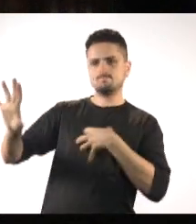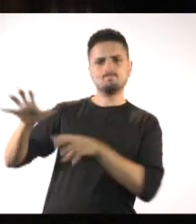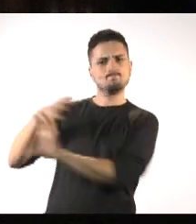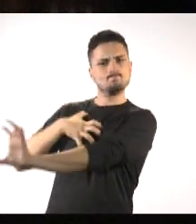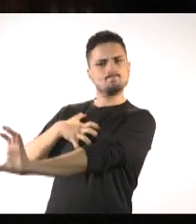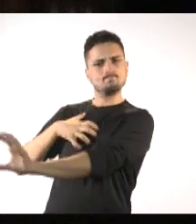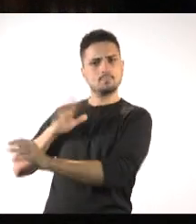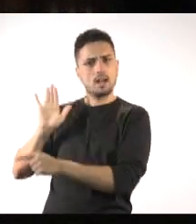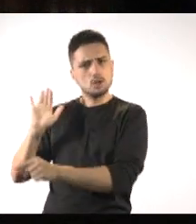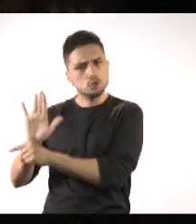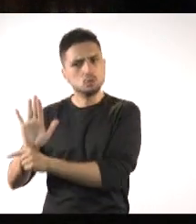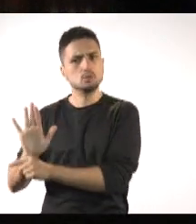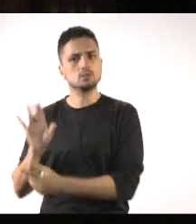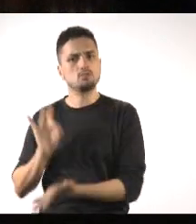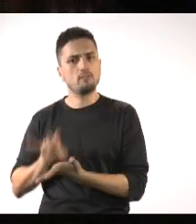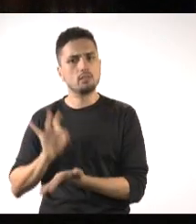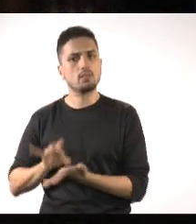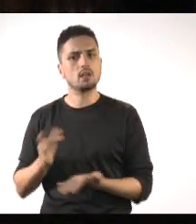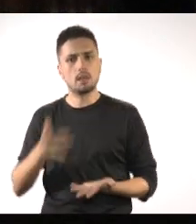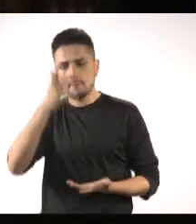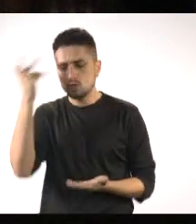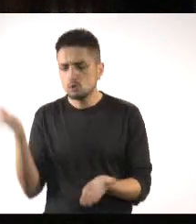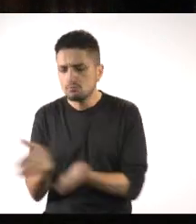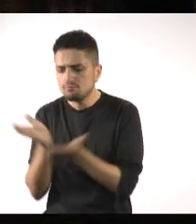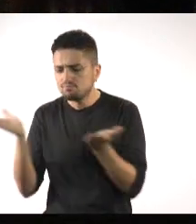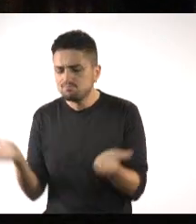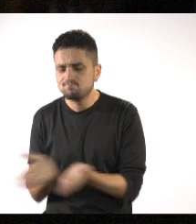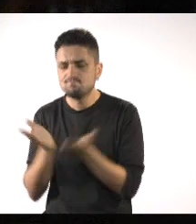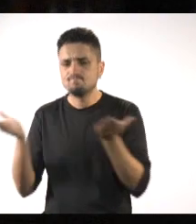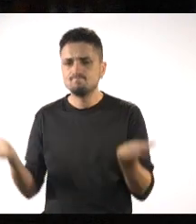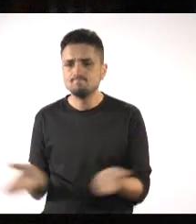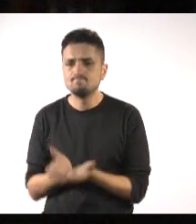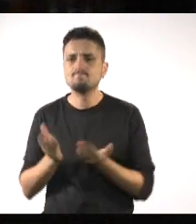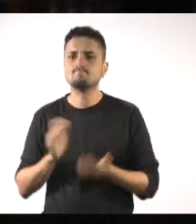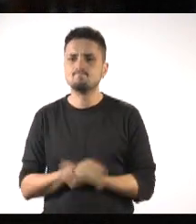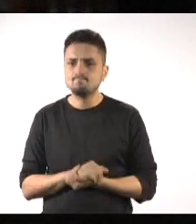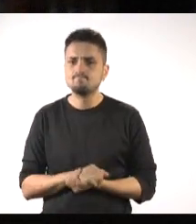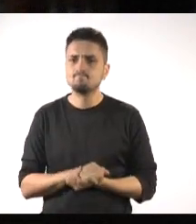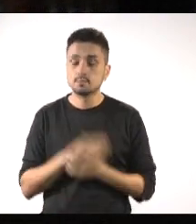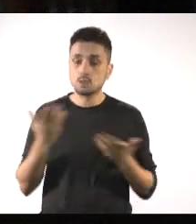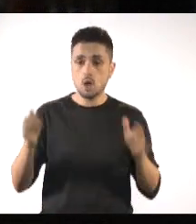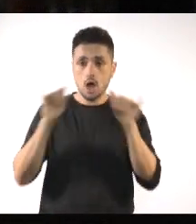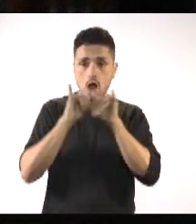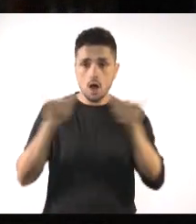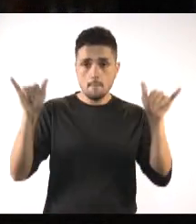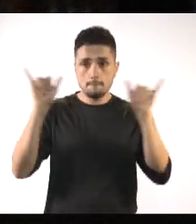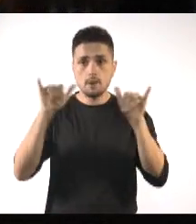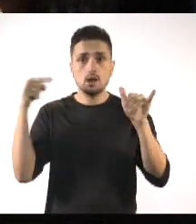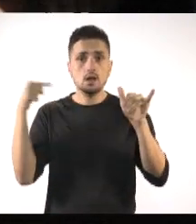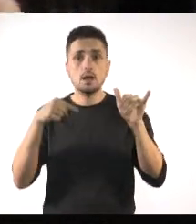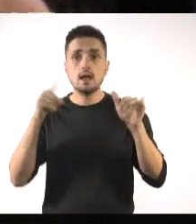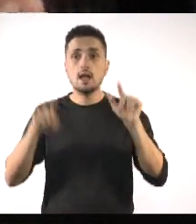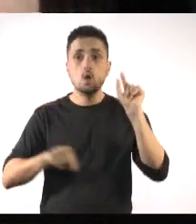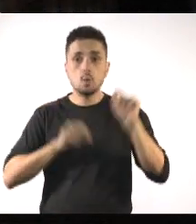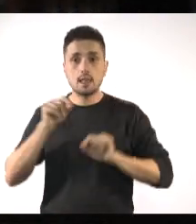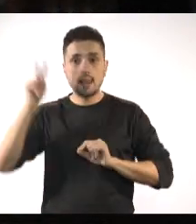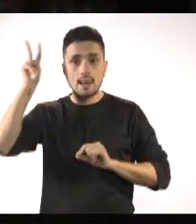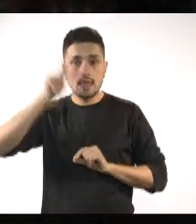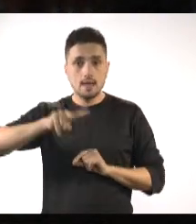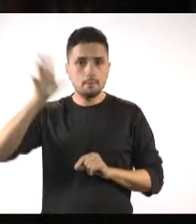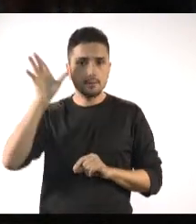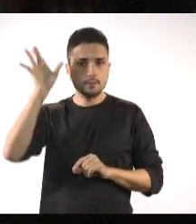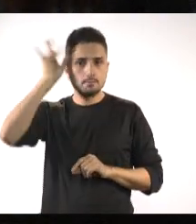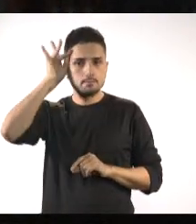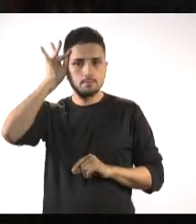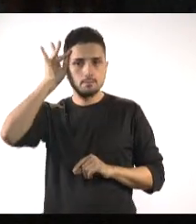a precariedade da vida? Então a campanha, ela vem nos lembrar que o próximo,